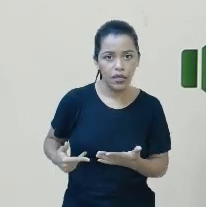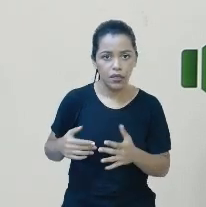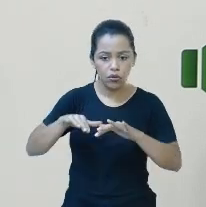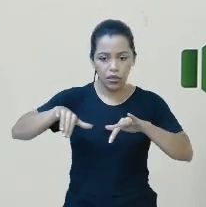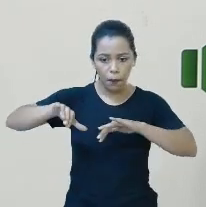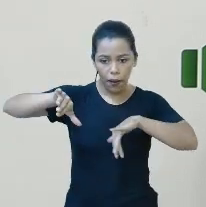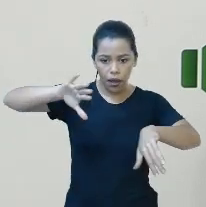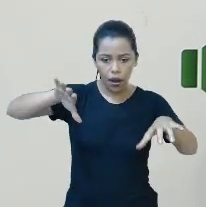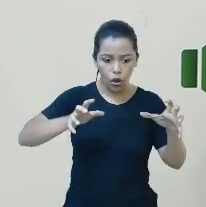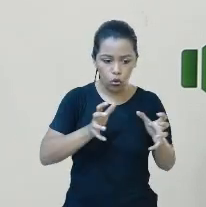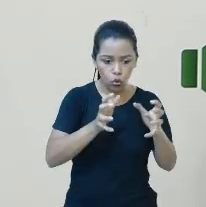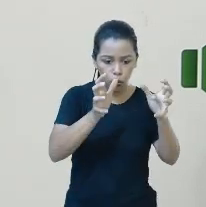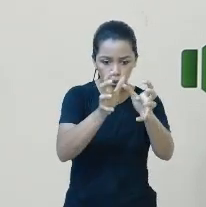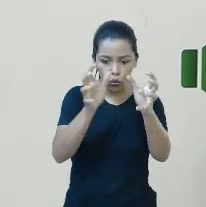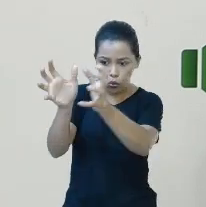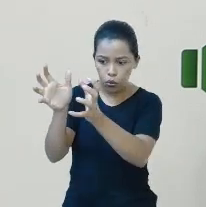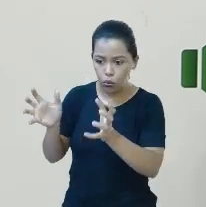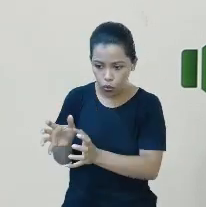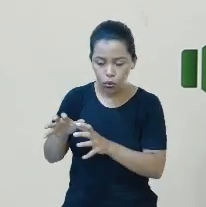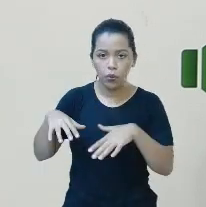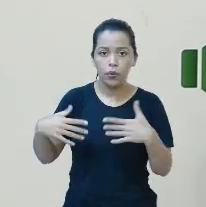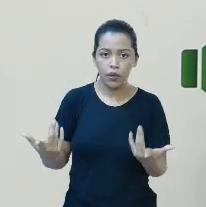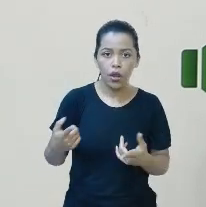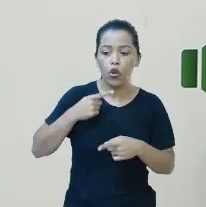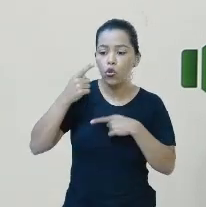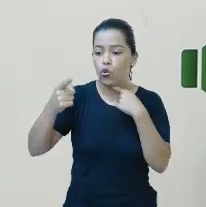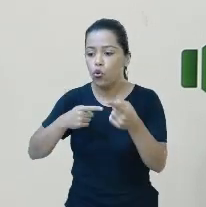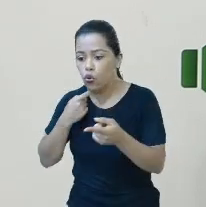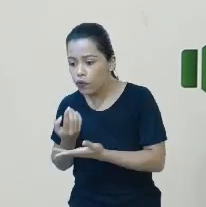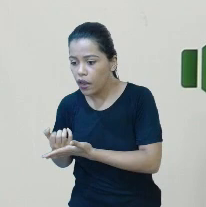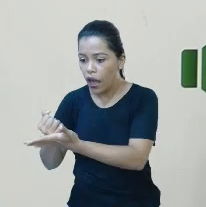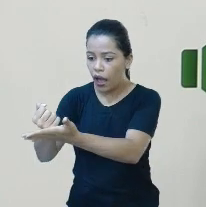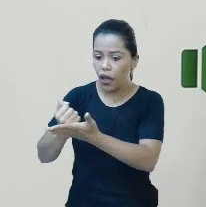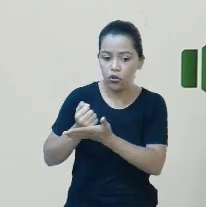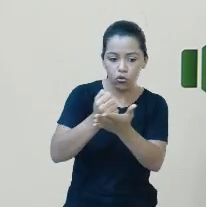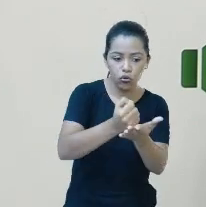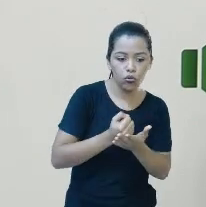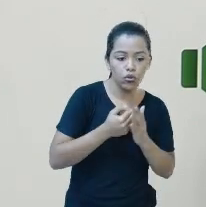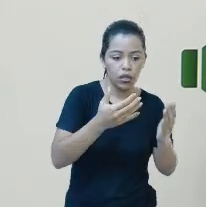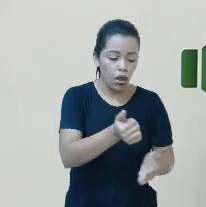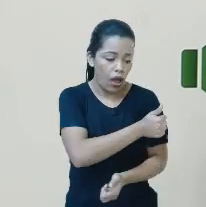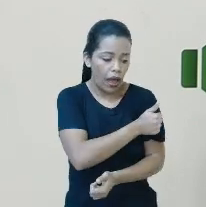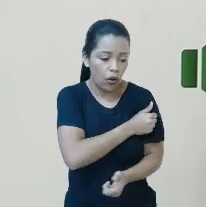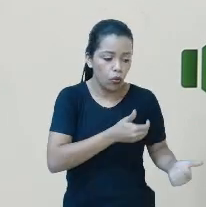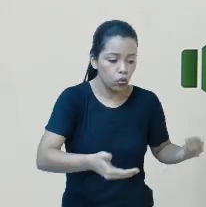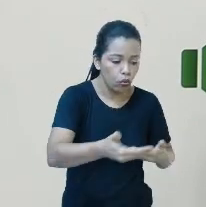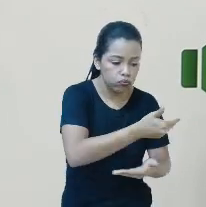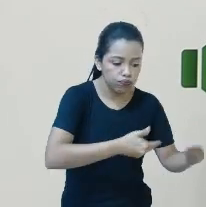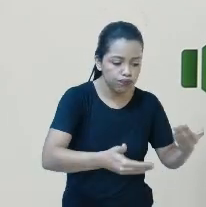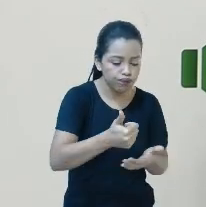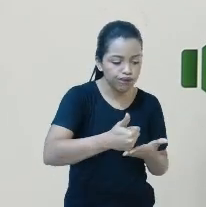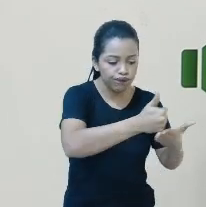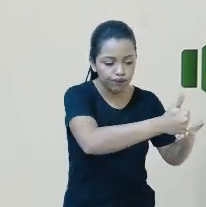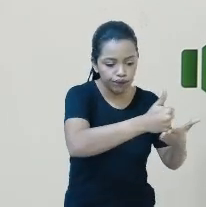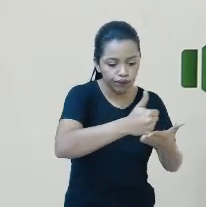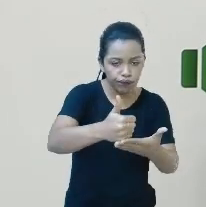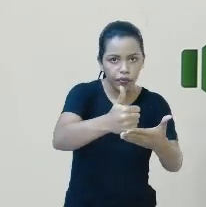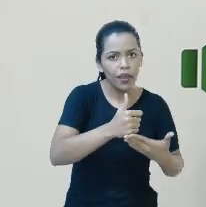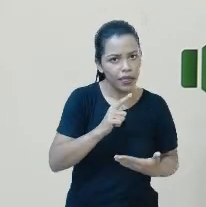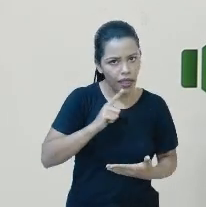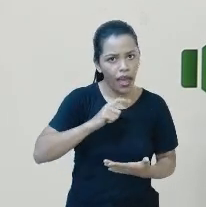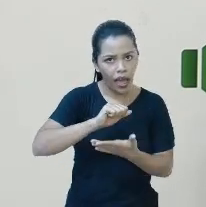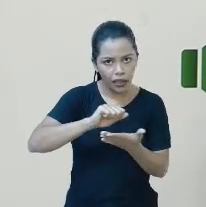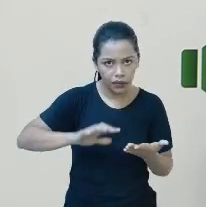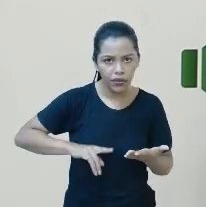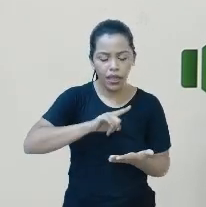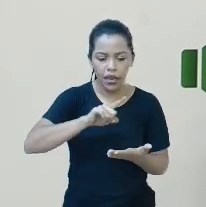aula melhor, tirar aquela dúvida. Um aluno já vai ajudando o outro no grupo. Então, não tem tarefas assim, né? Não tem atividades assim,